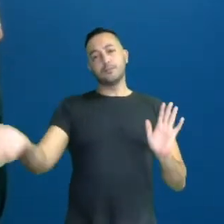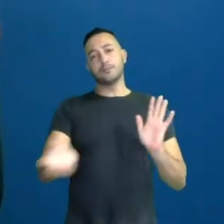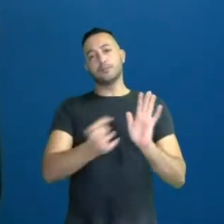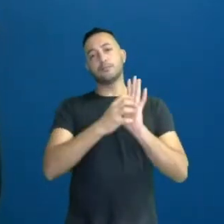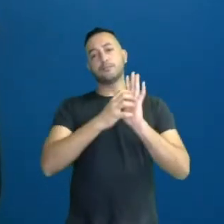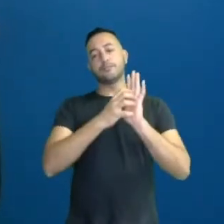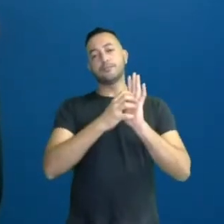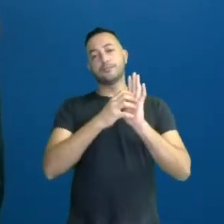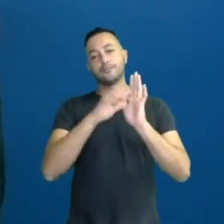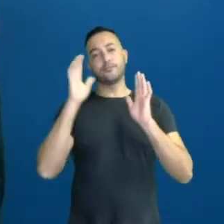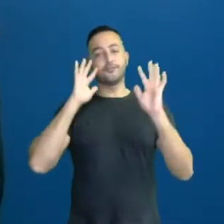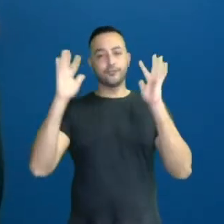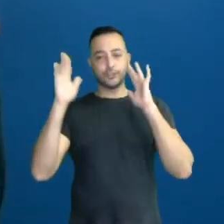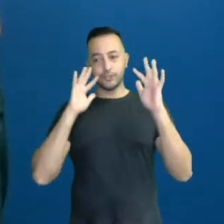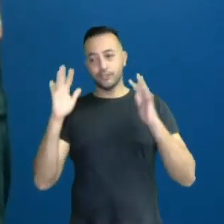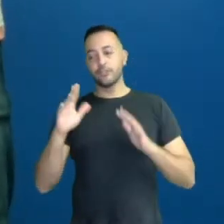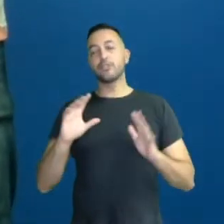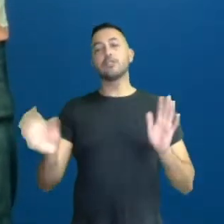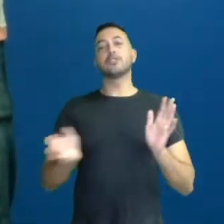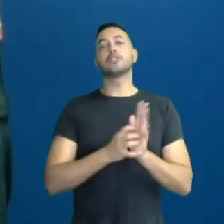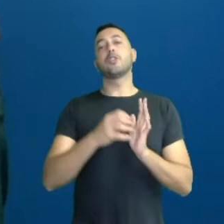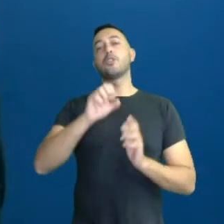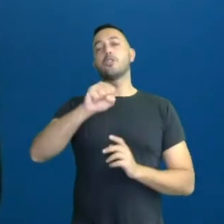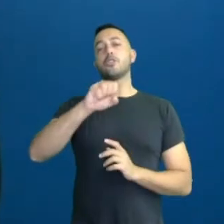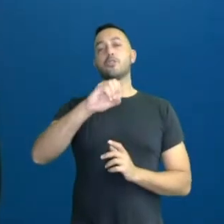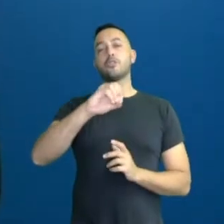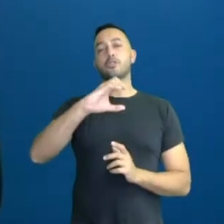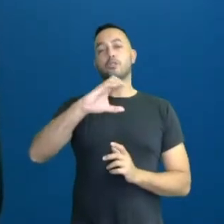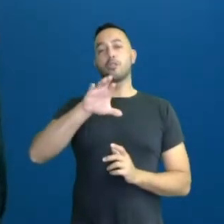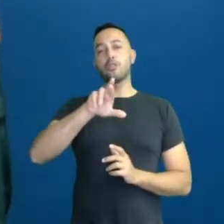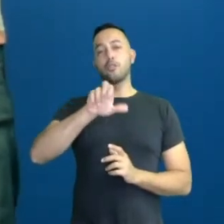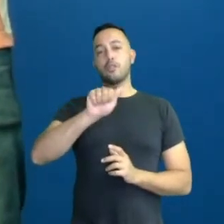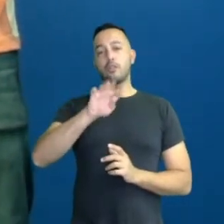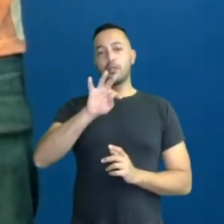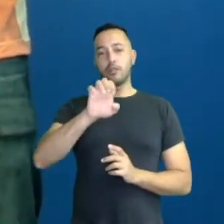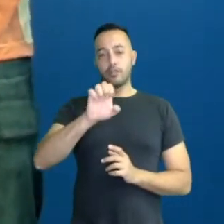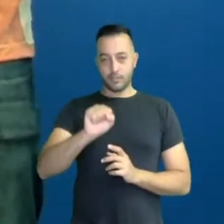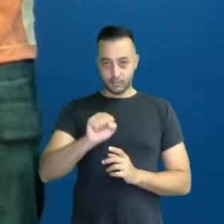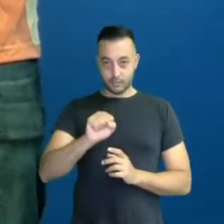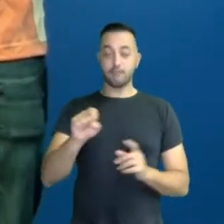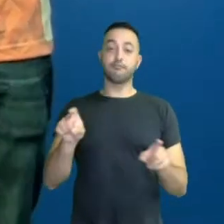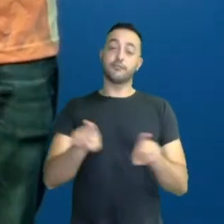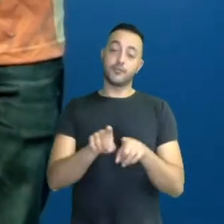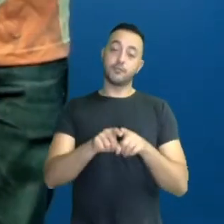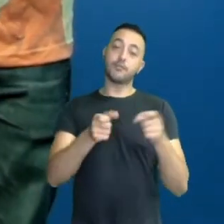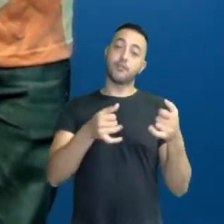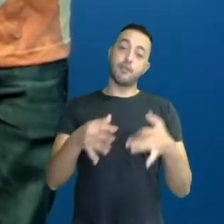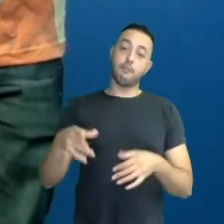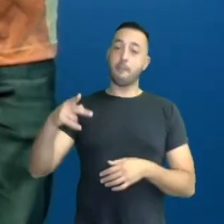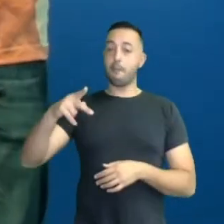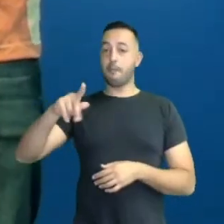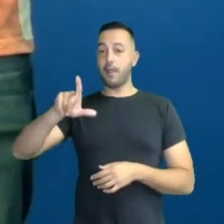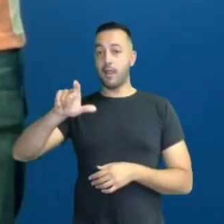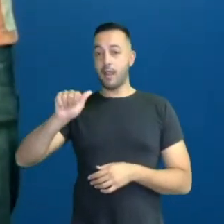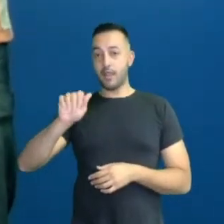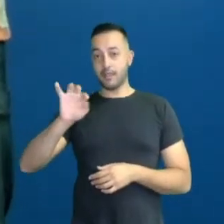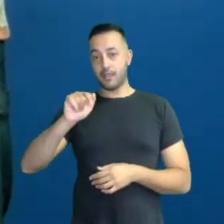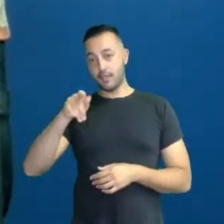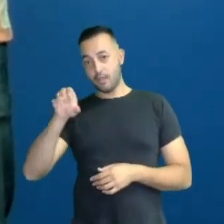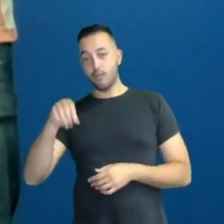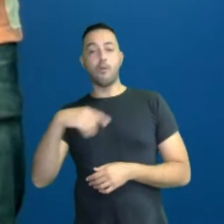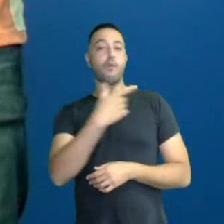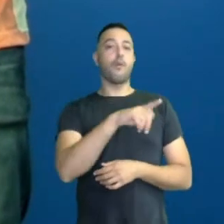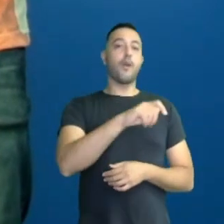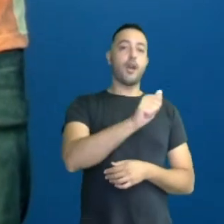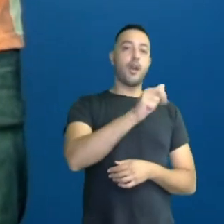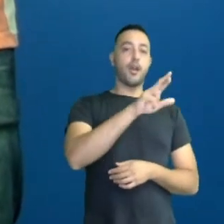símbolo dessa filosofia grega Sócrates e os seus discípulos Platão e Aristóteles. Então é durante